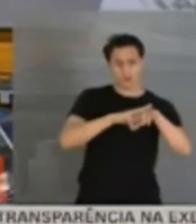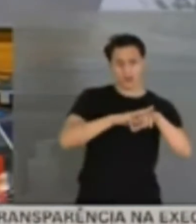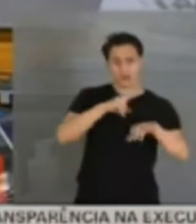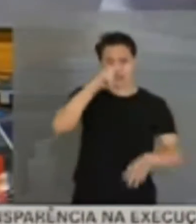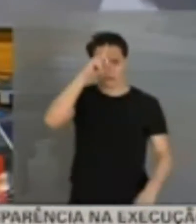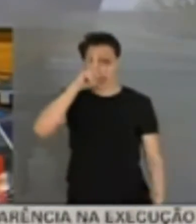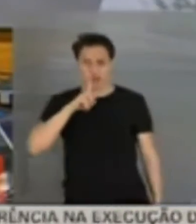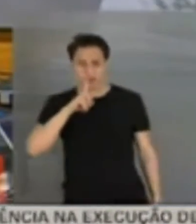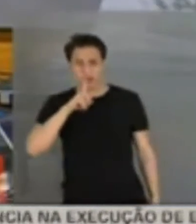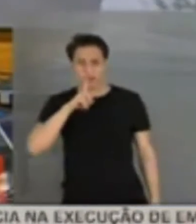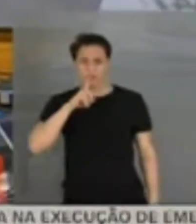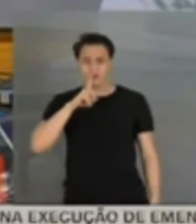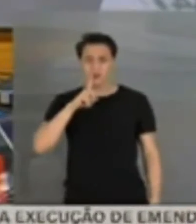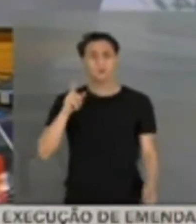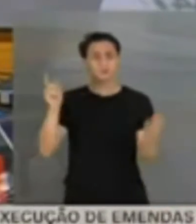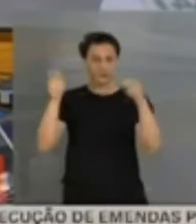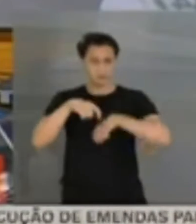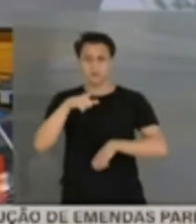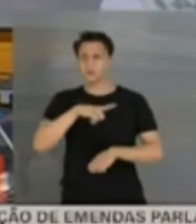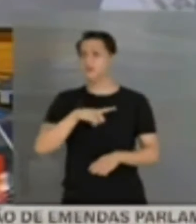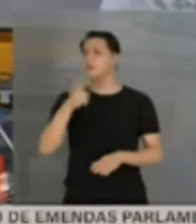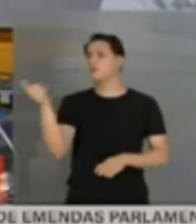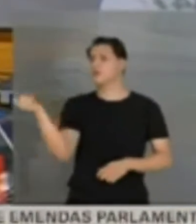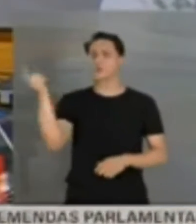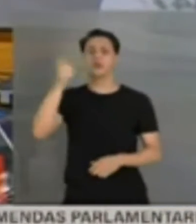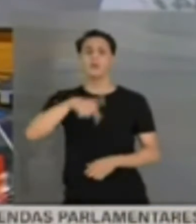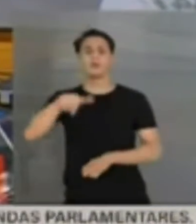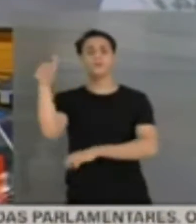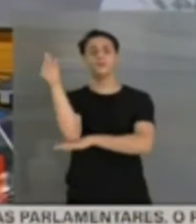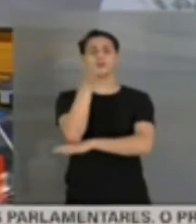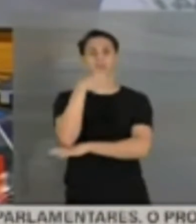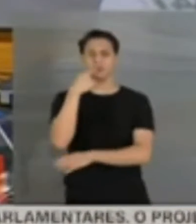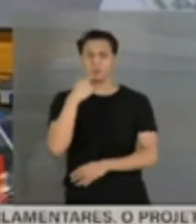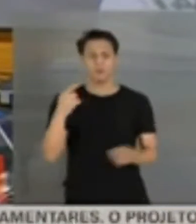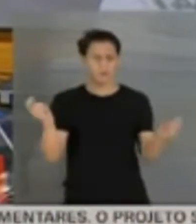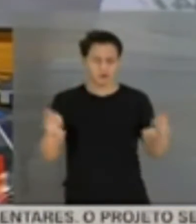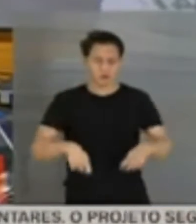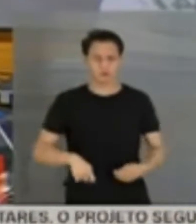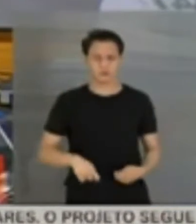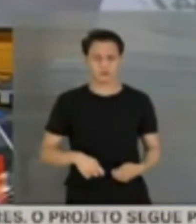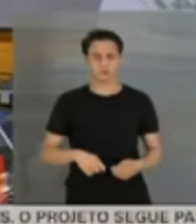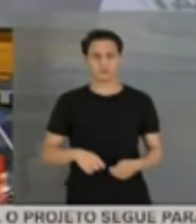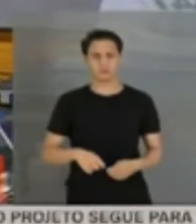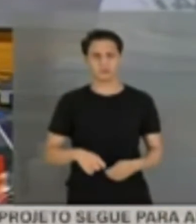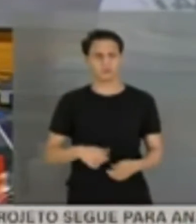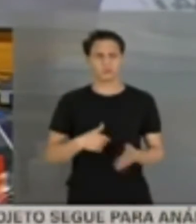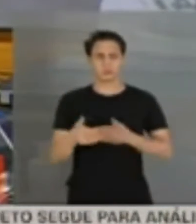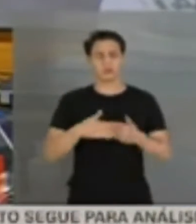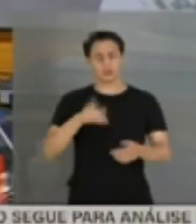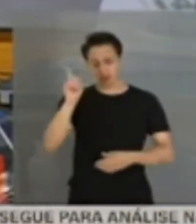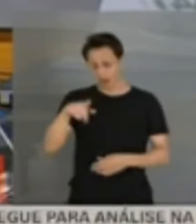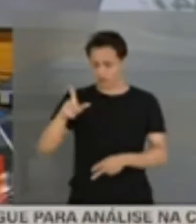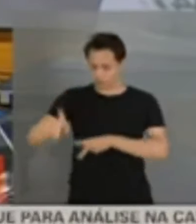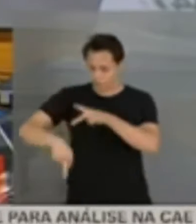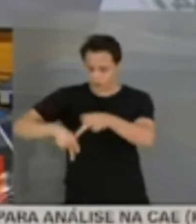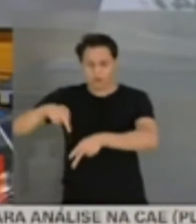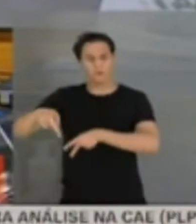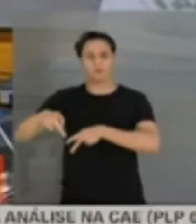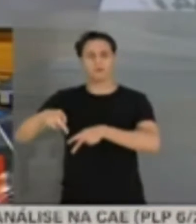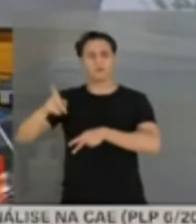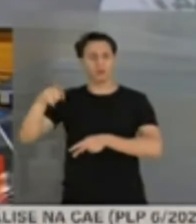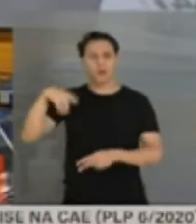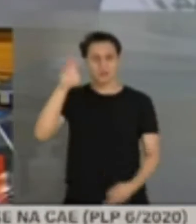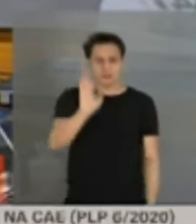tenha movimentos também com bandeira vermelha em outro canto. E daí? É povo, é gente.